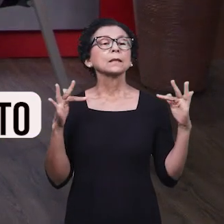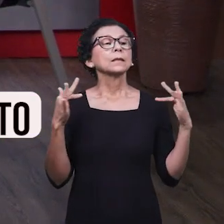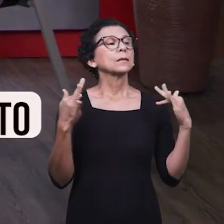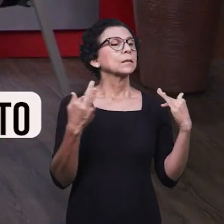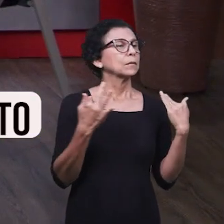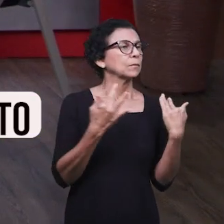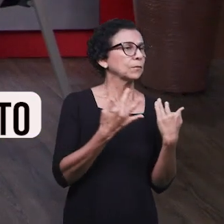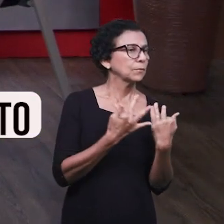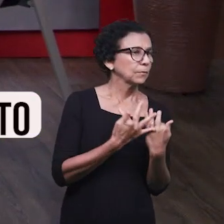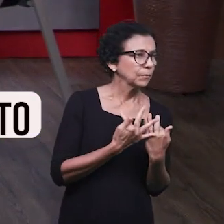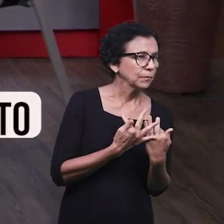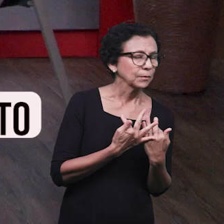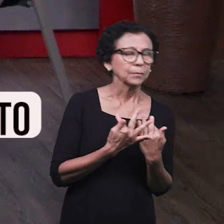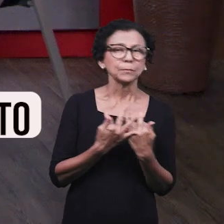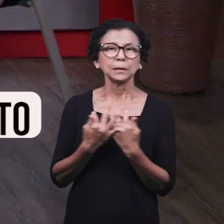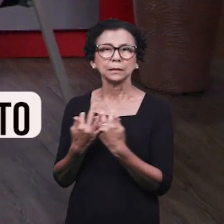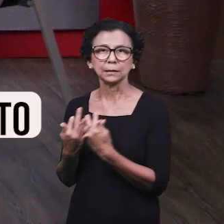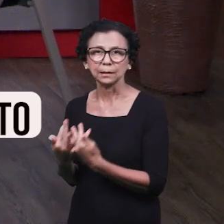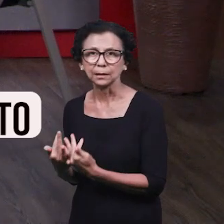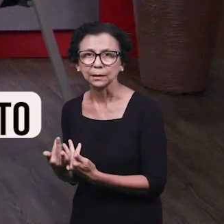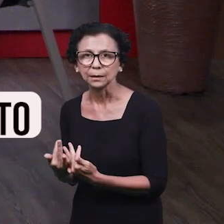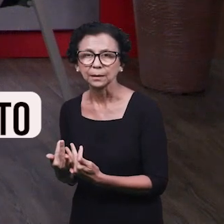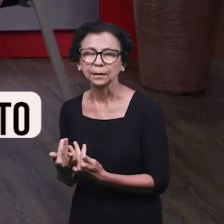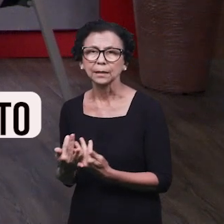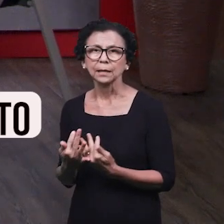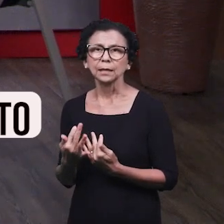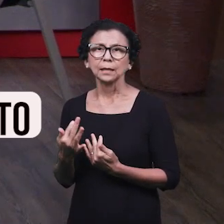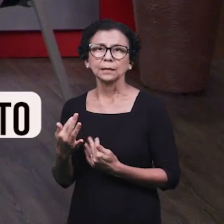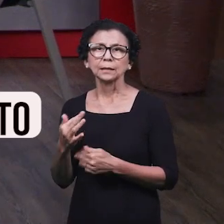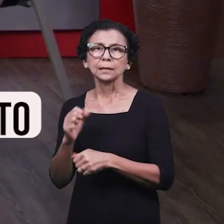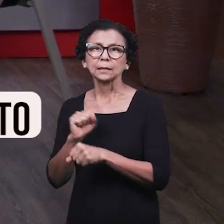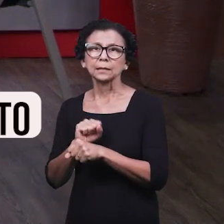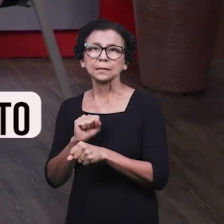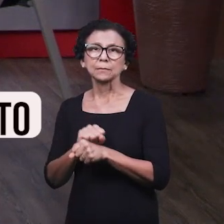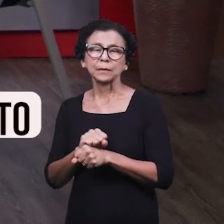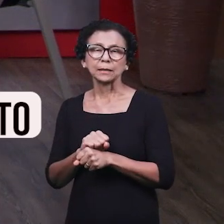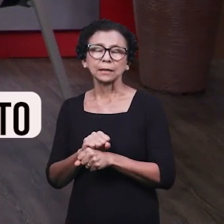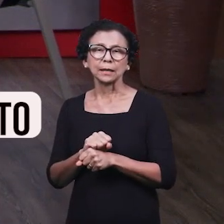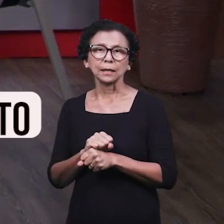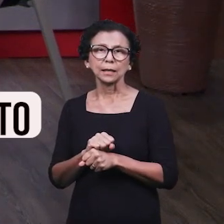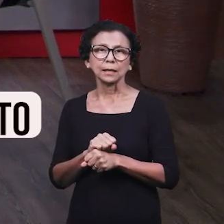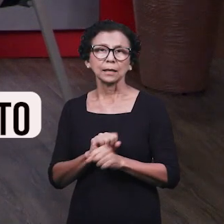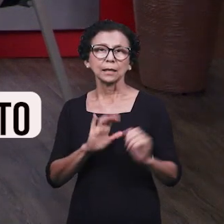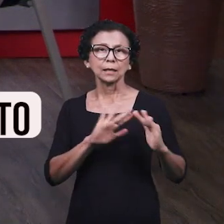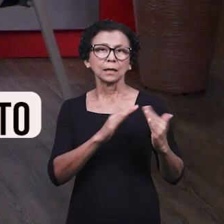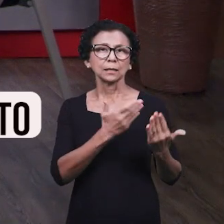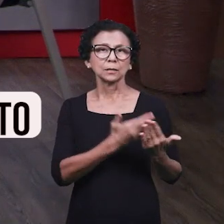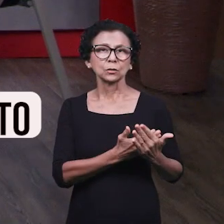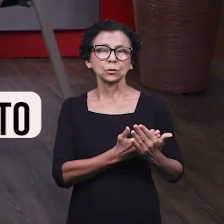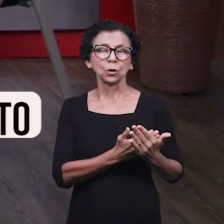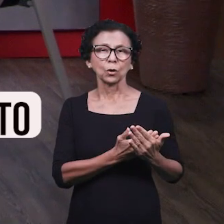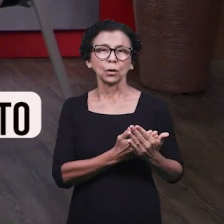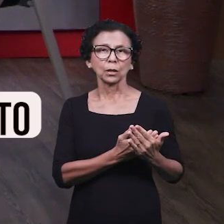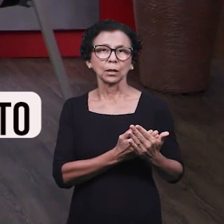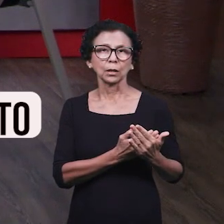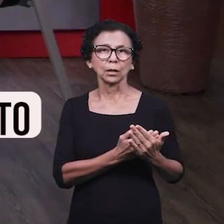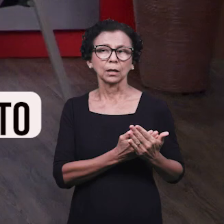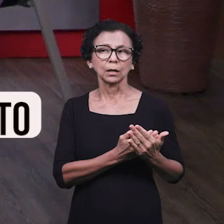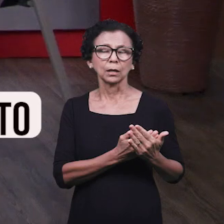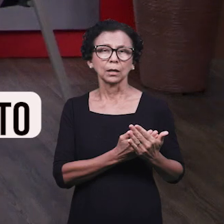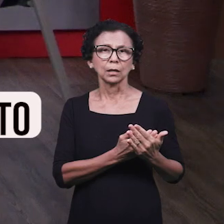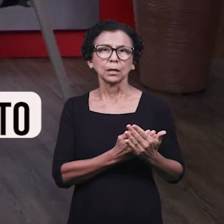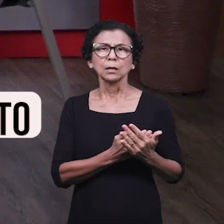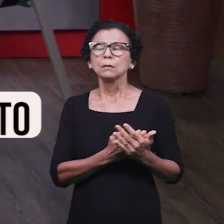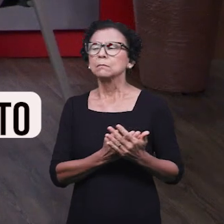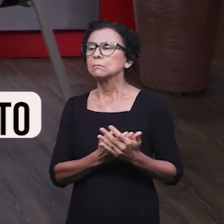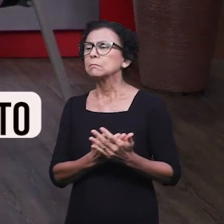deve aguardar a escola vir falar com eles? Ou é importante a família também ter a iniciativa de